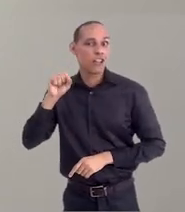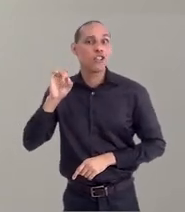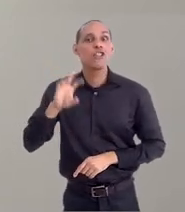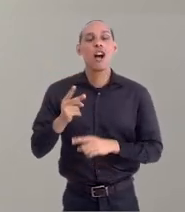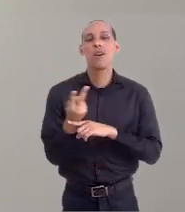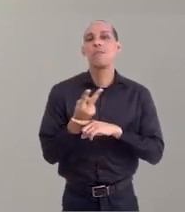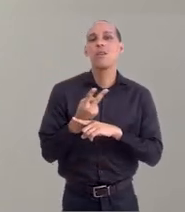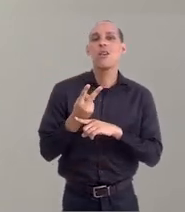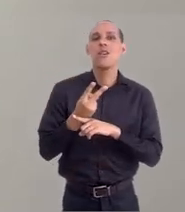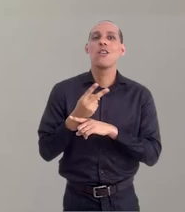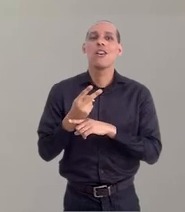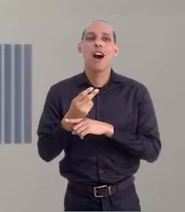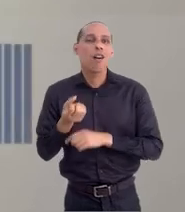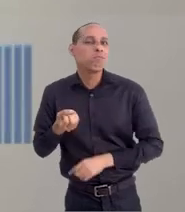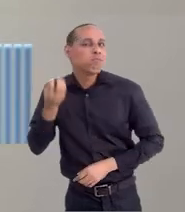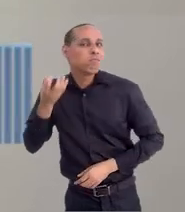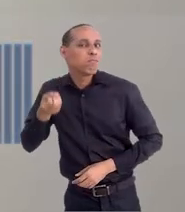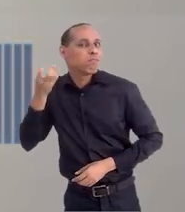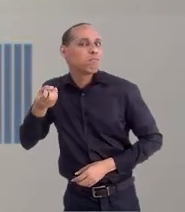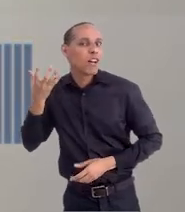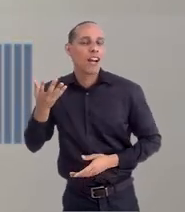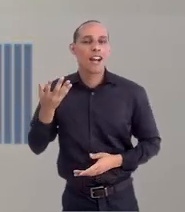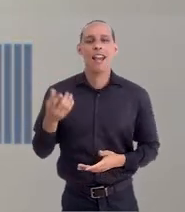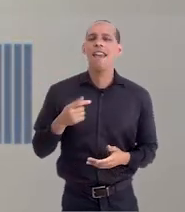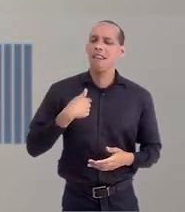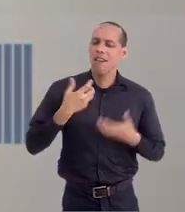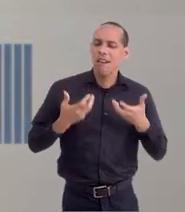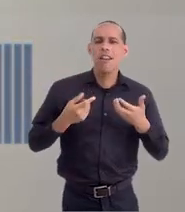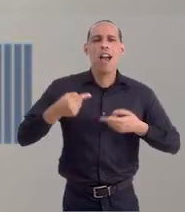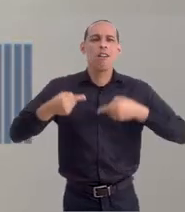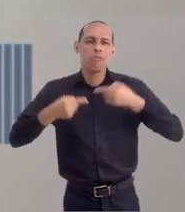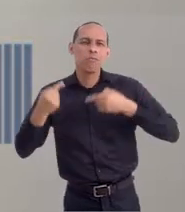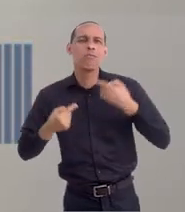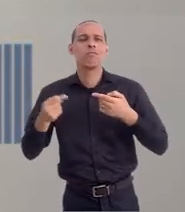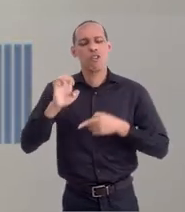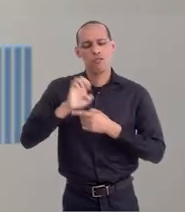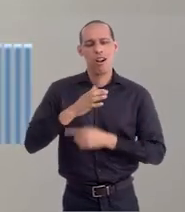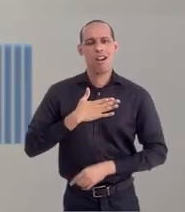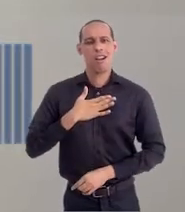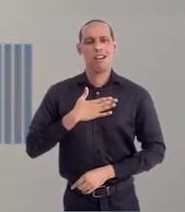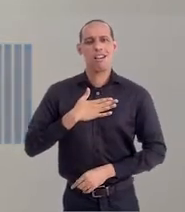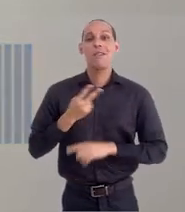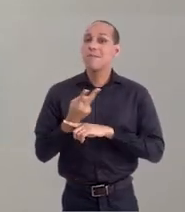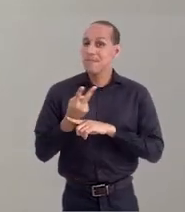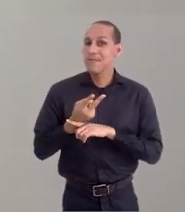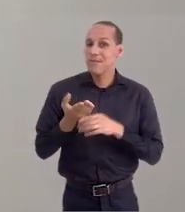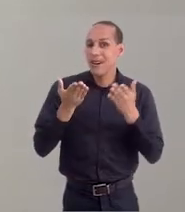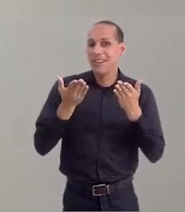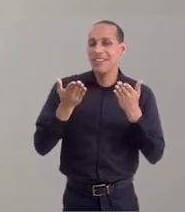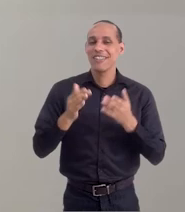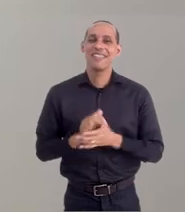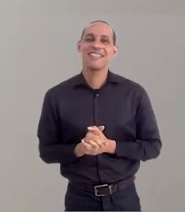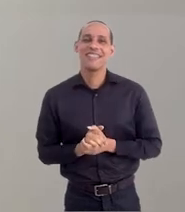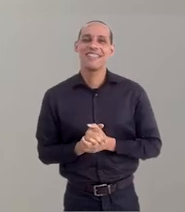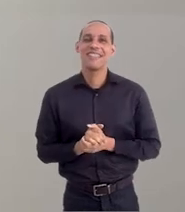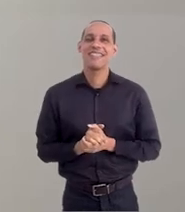em formato de áudio. É só buscar pelo podcast Quero Discutir o Meu Estado nas principais plataformas